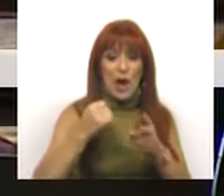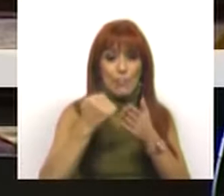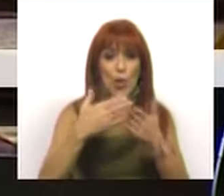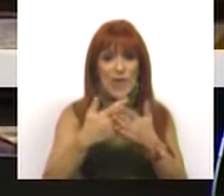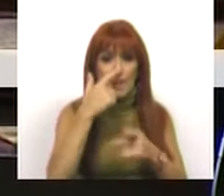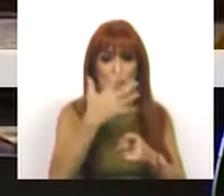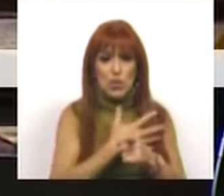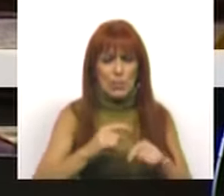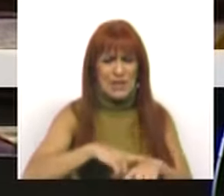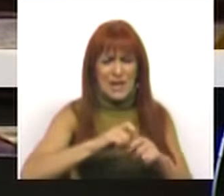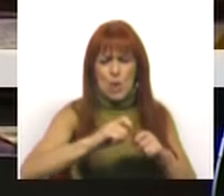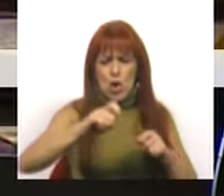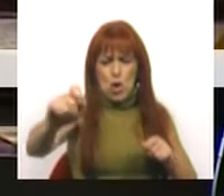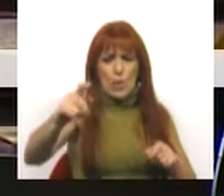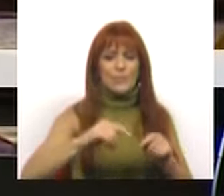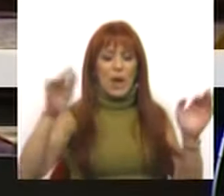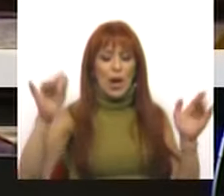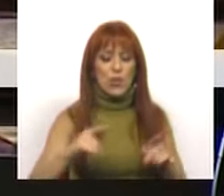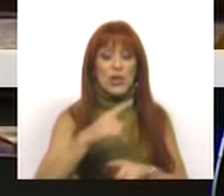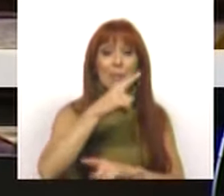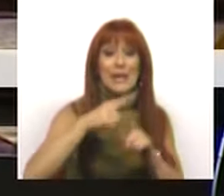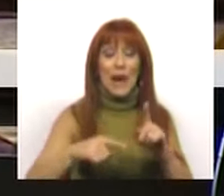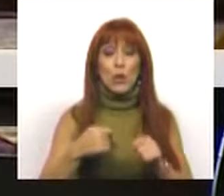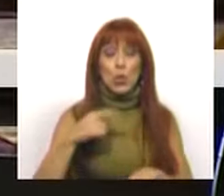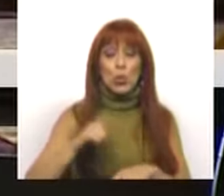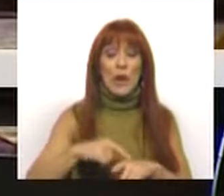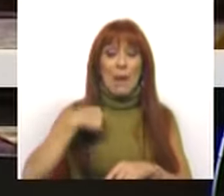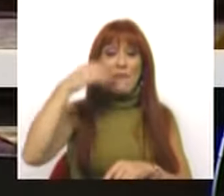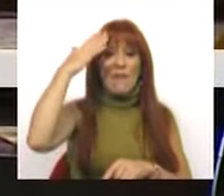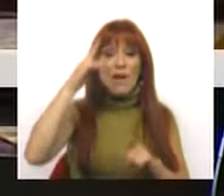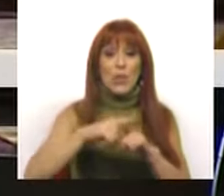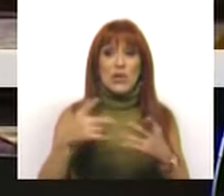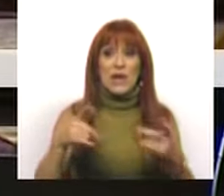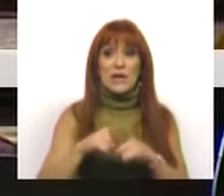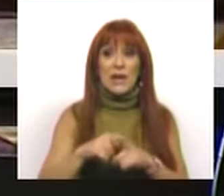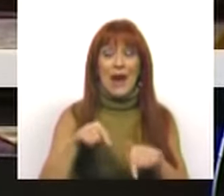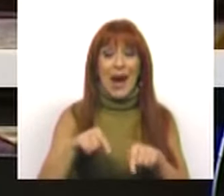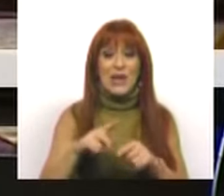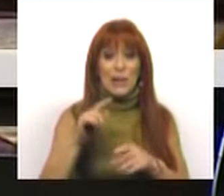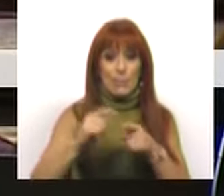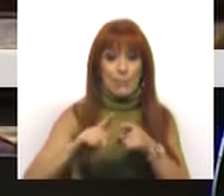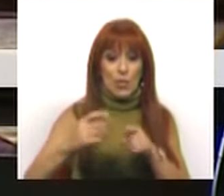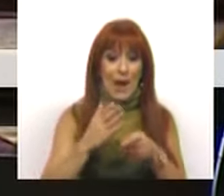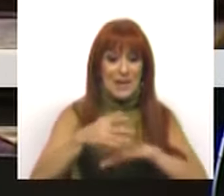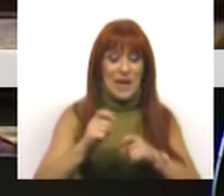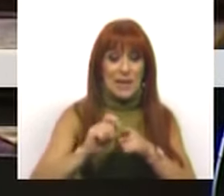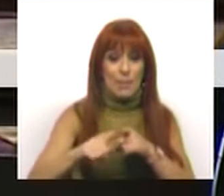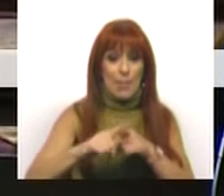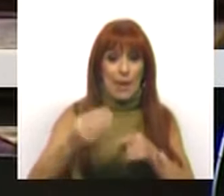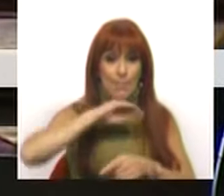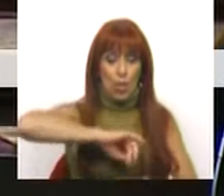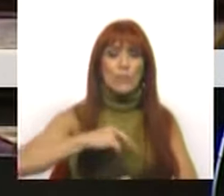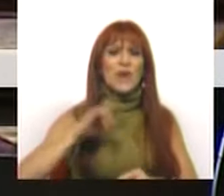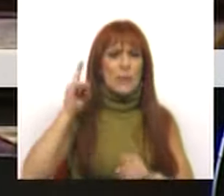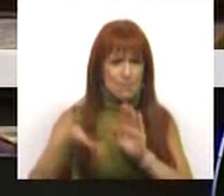aos desempregados de longa duração, reduzindo para metade o tempo previsto para acesso a esta prestação. E para ir mais longe